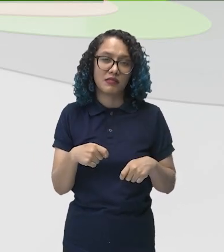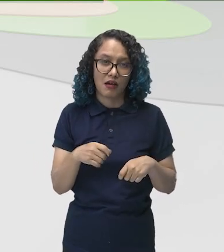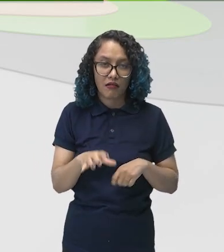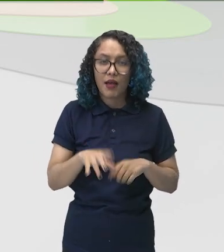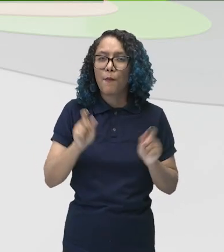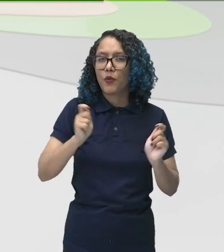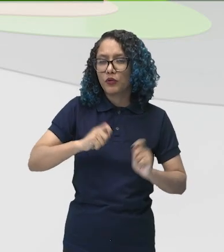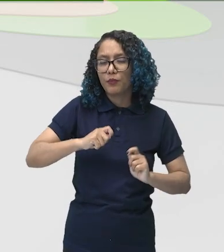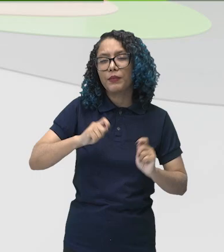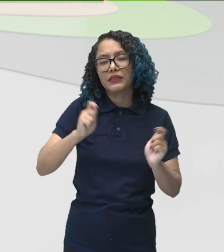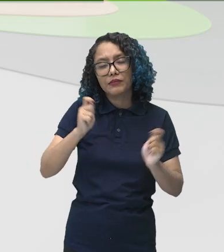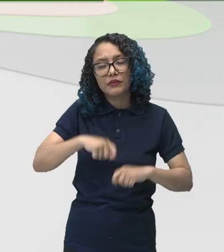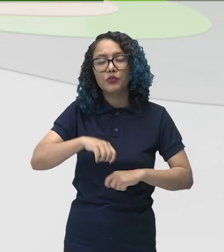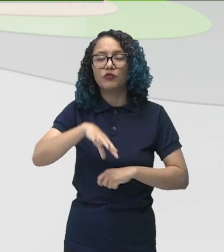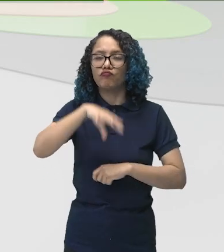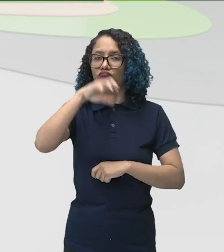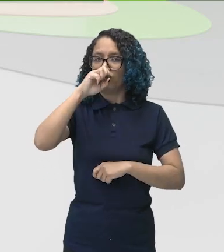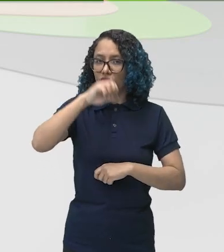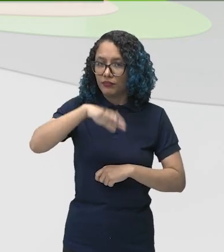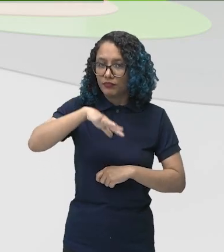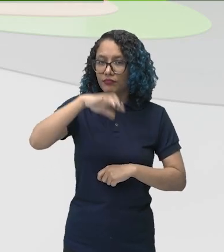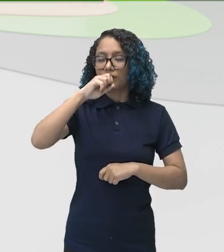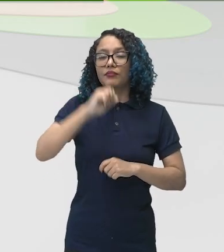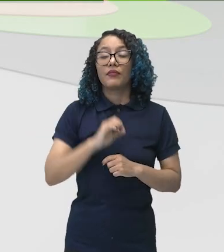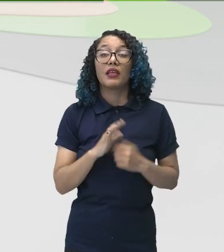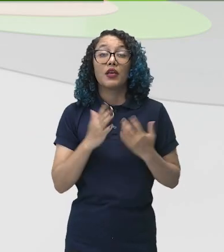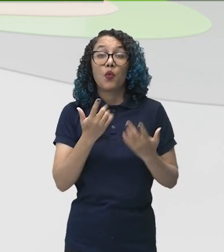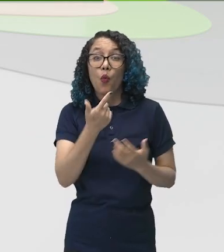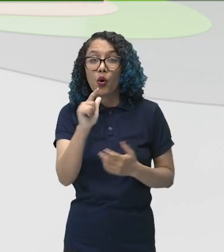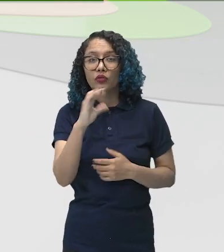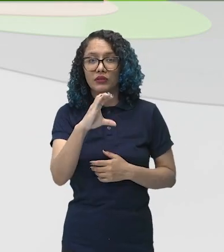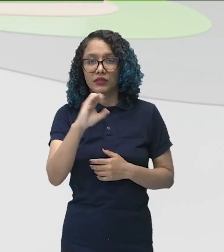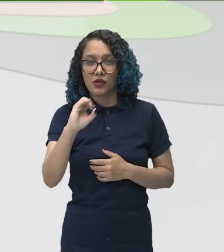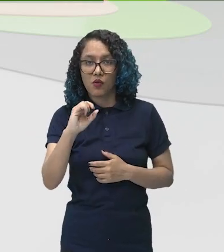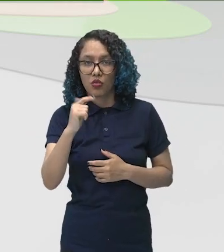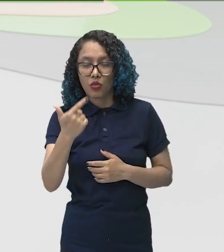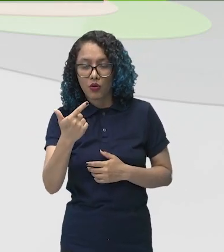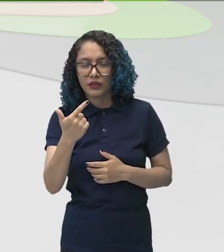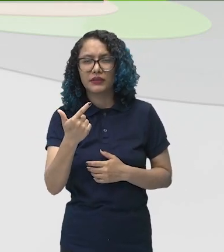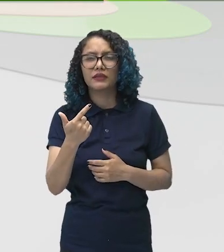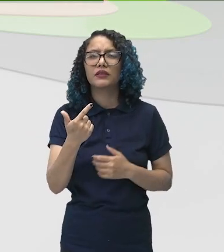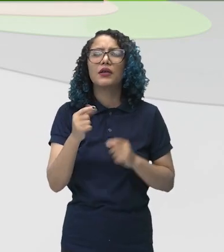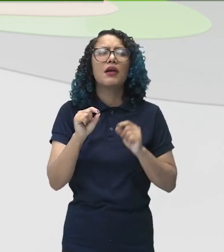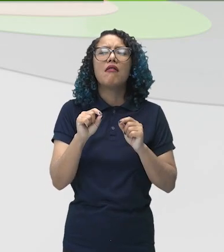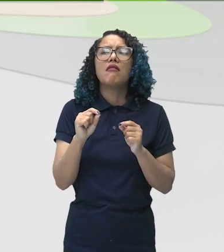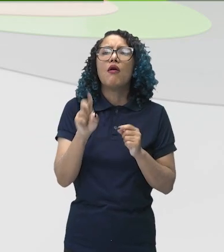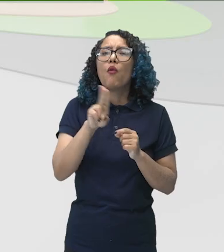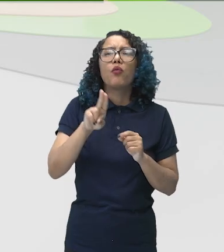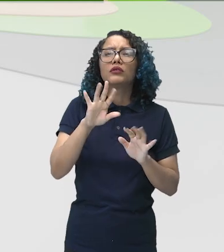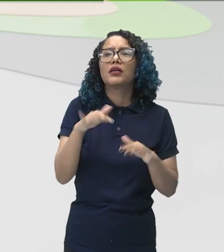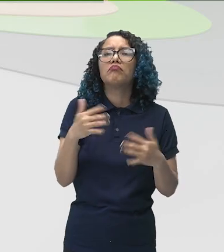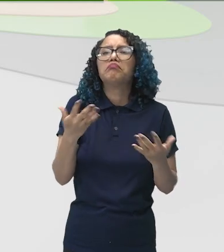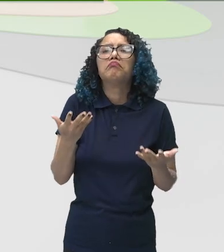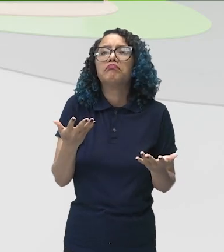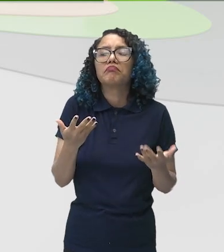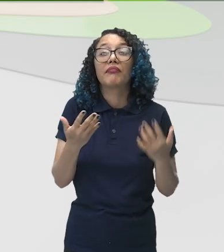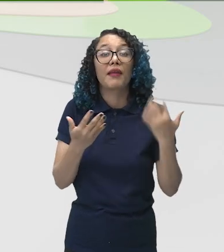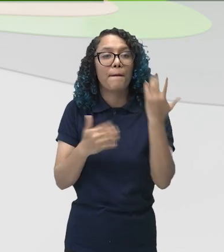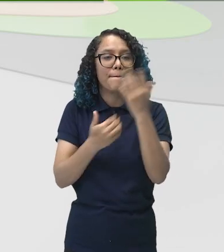respiração. Enquanto o dióxido de carbono, ele é utilizado pelas plantas, né, para